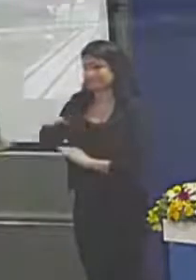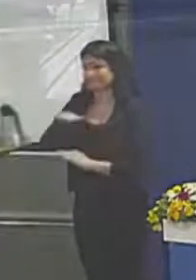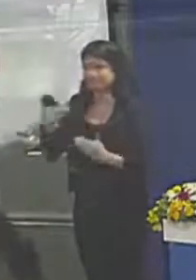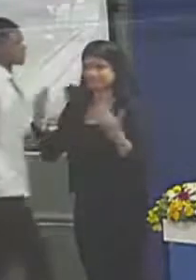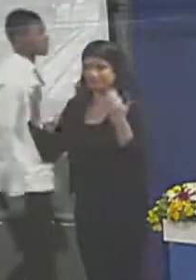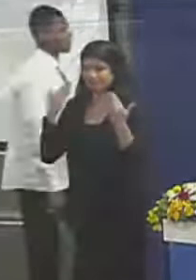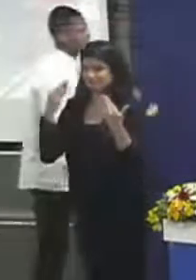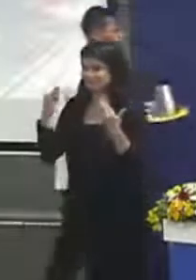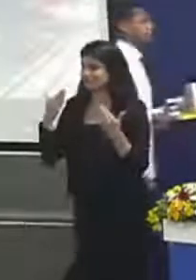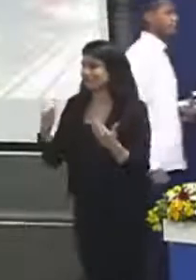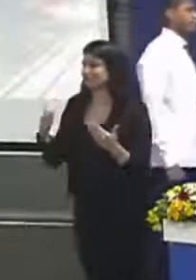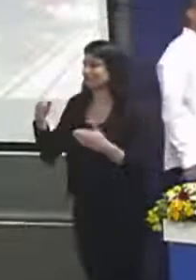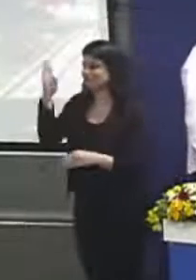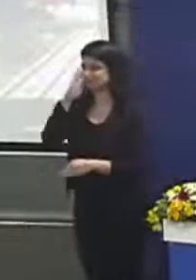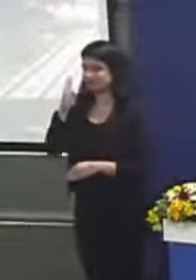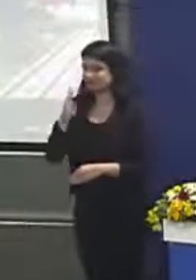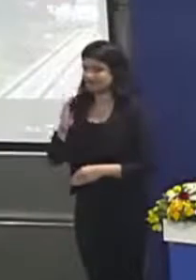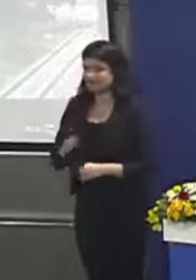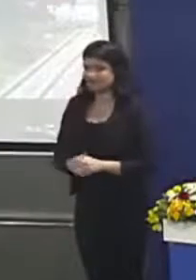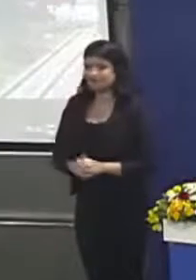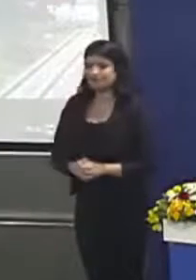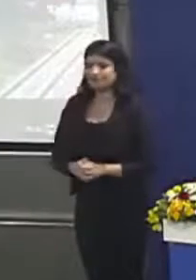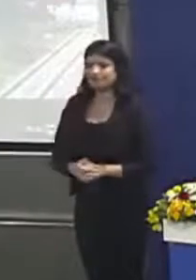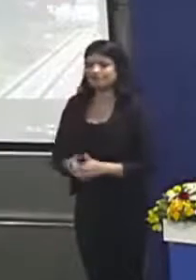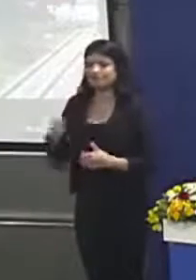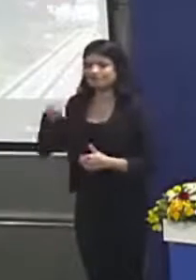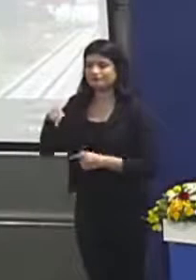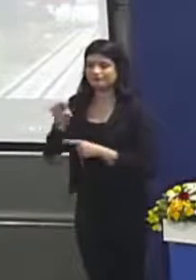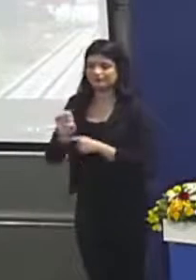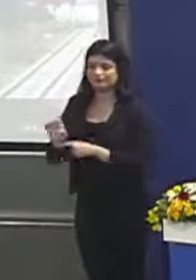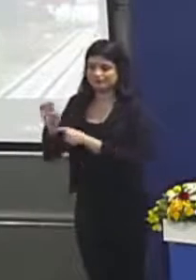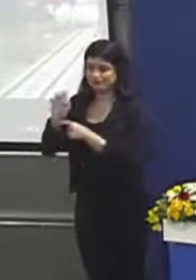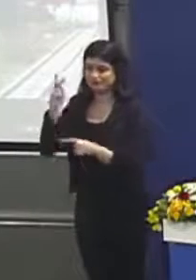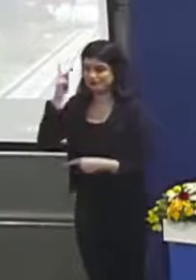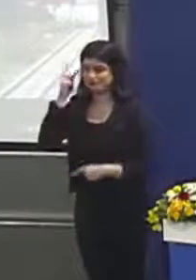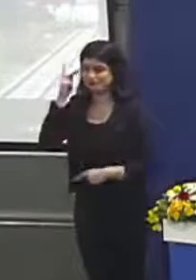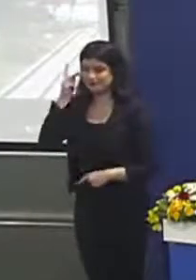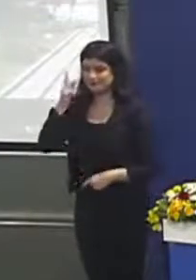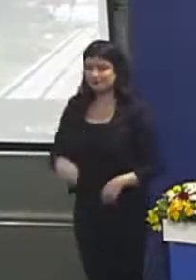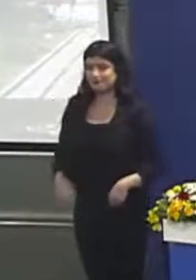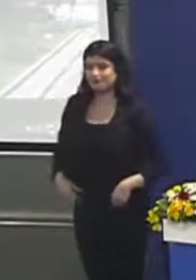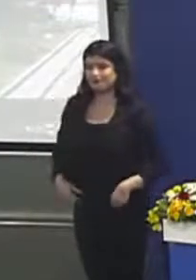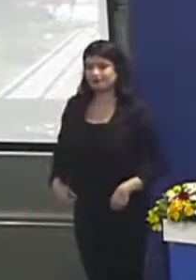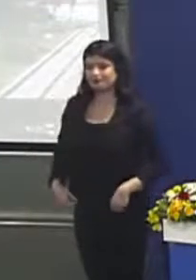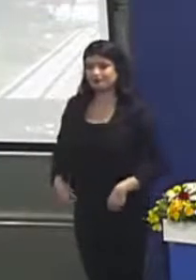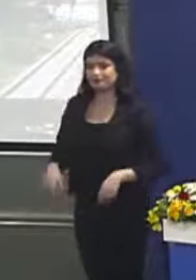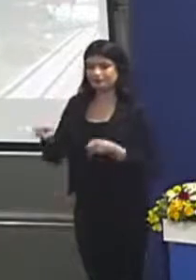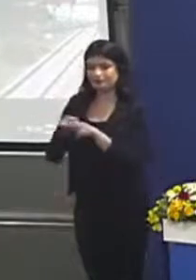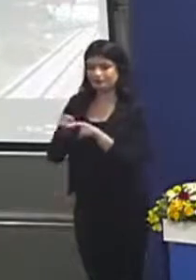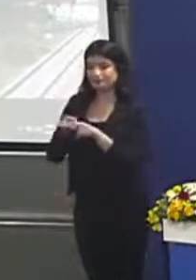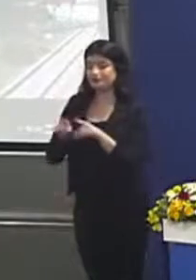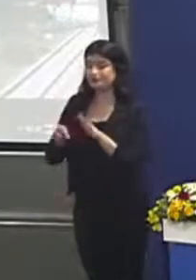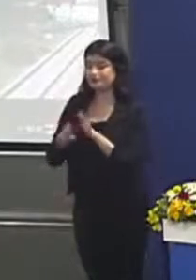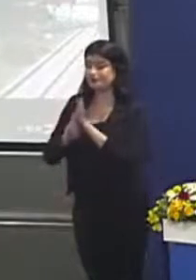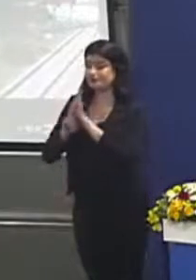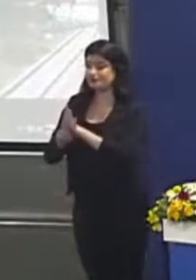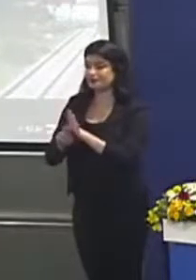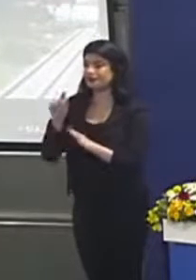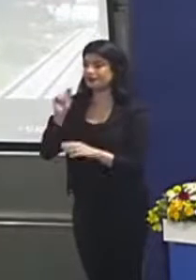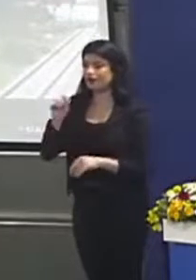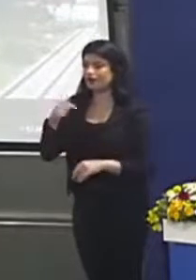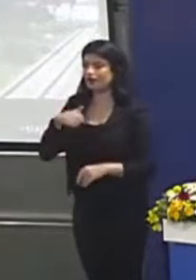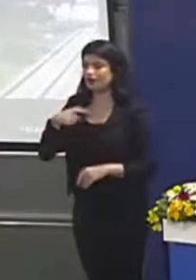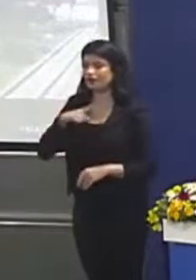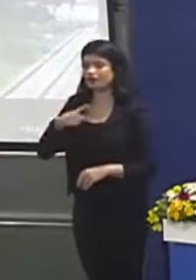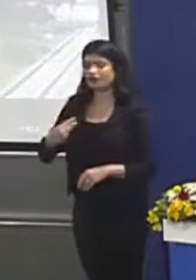de Psicologia do Brasil, que fica aqui no estado de São Paulo. E para fazer essa representação, né, estou